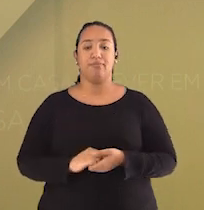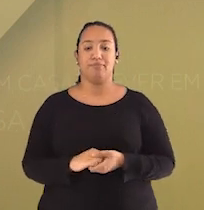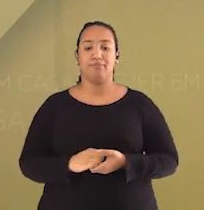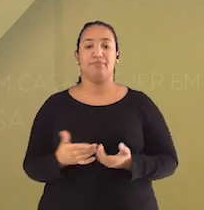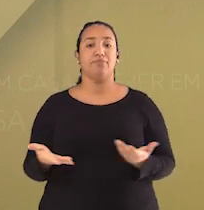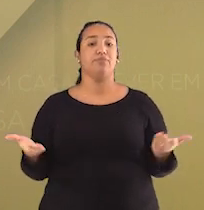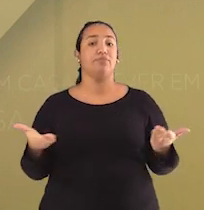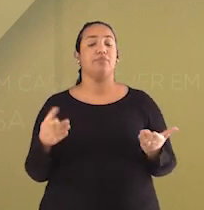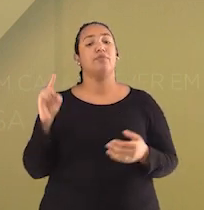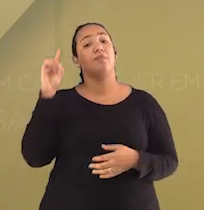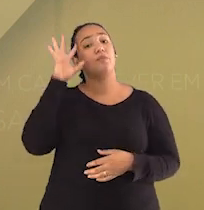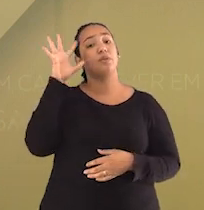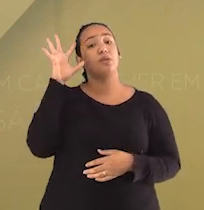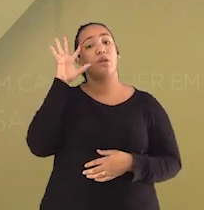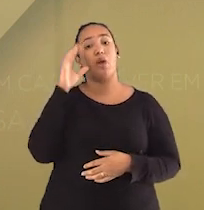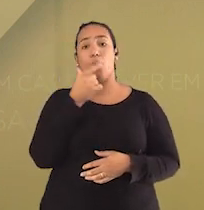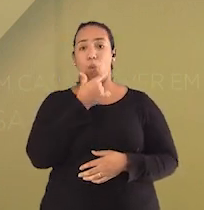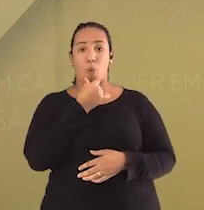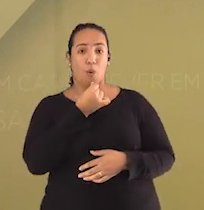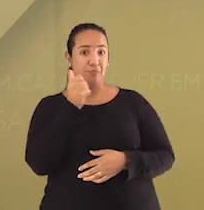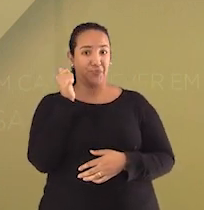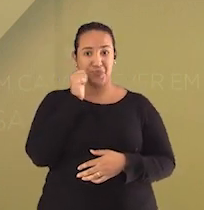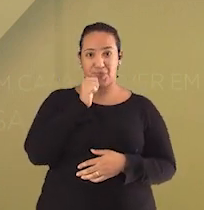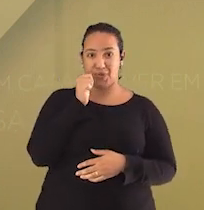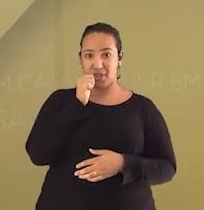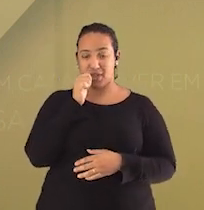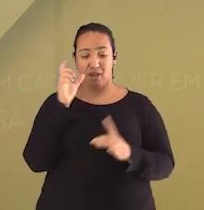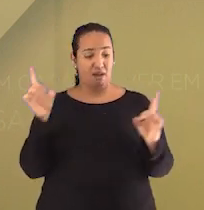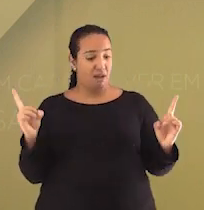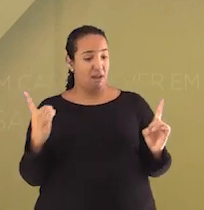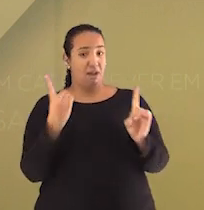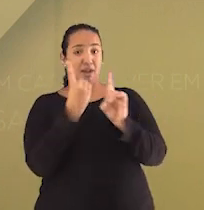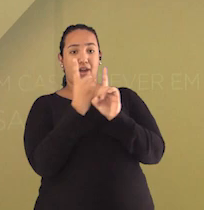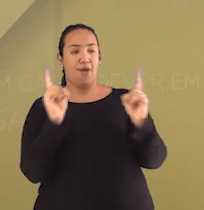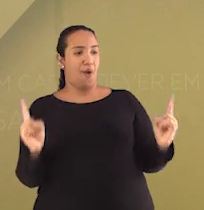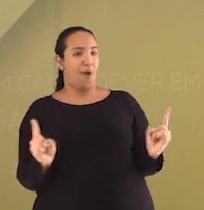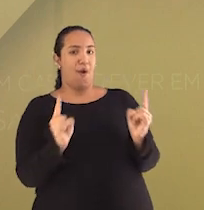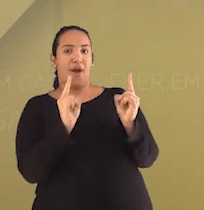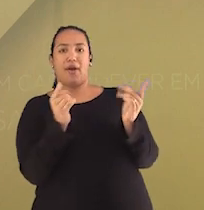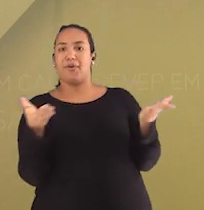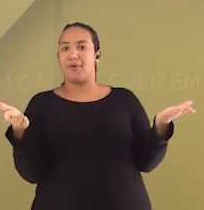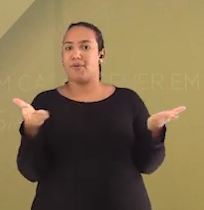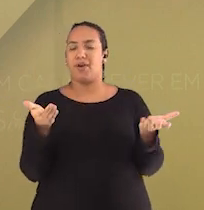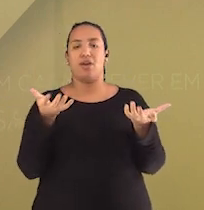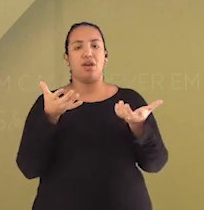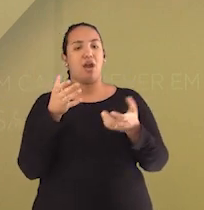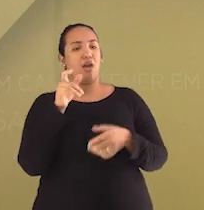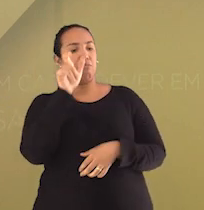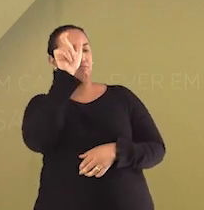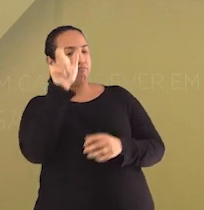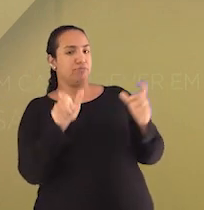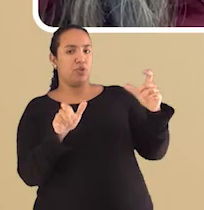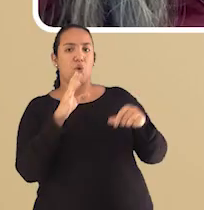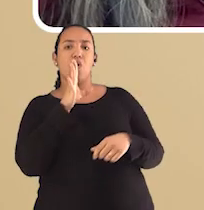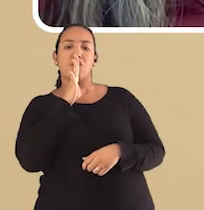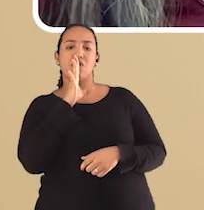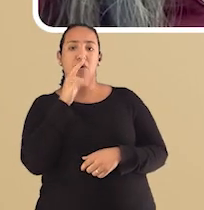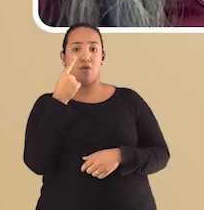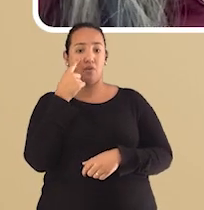que Leonardo e Cristina acabaram de se conhecer. Eles querem saber mais um do outro. Assistam ao vídeo.